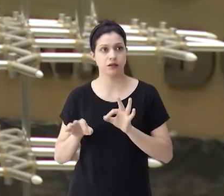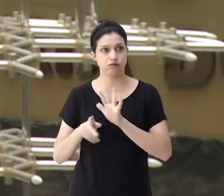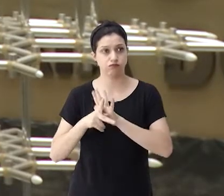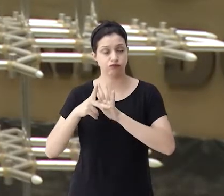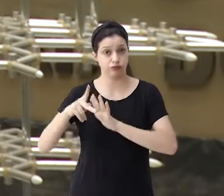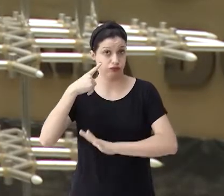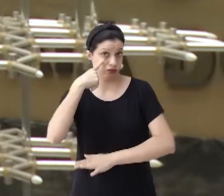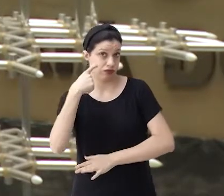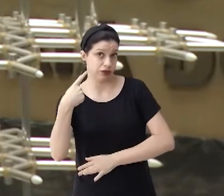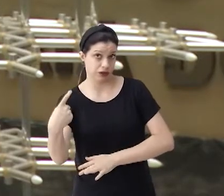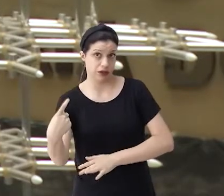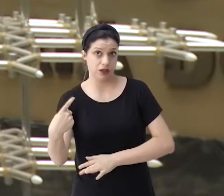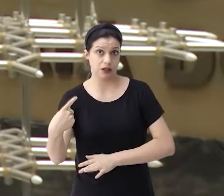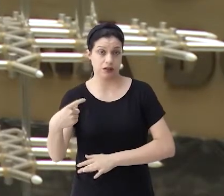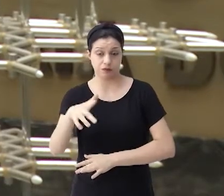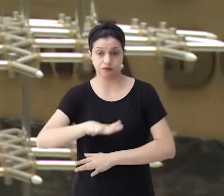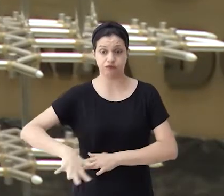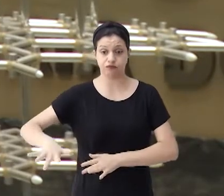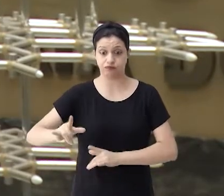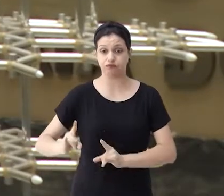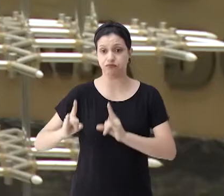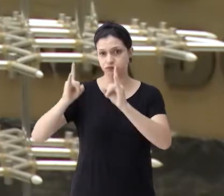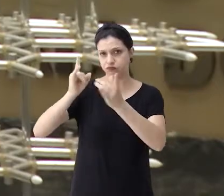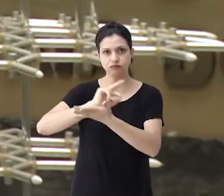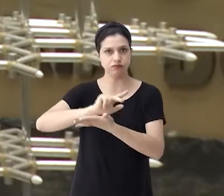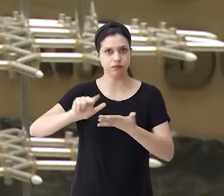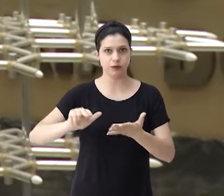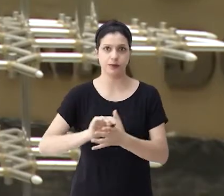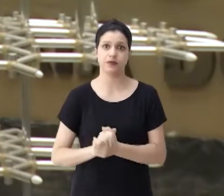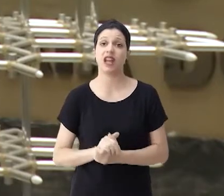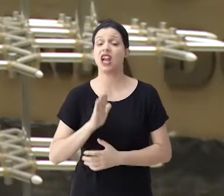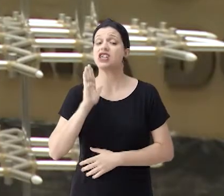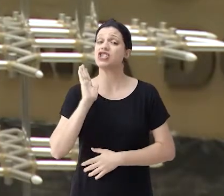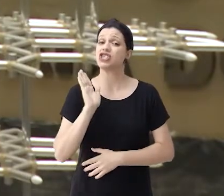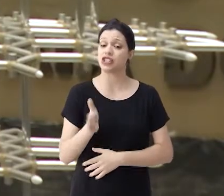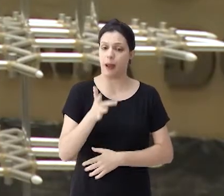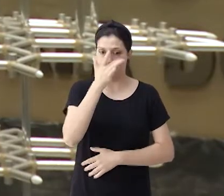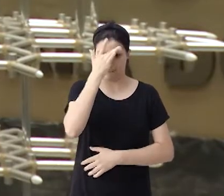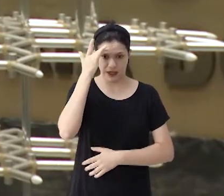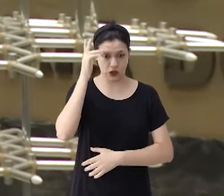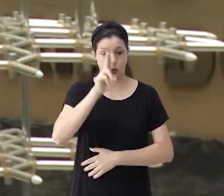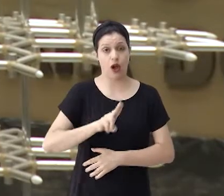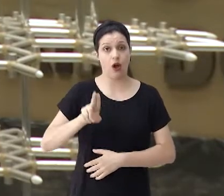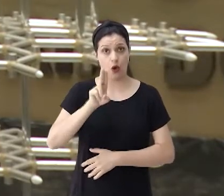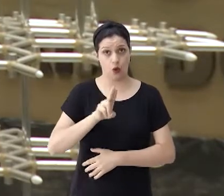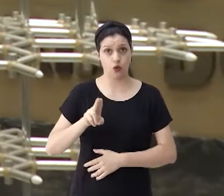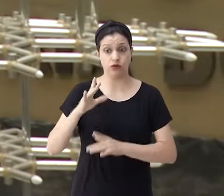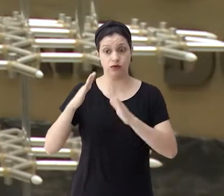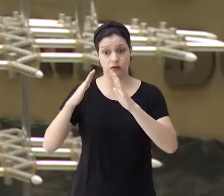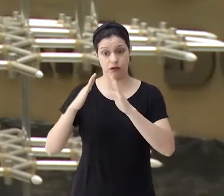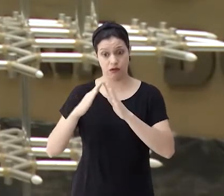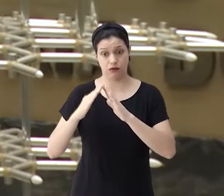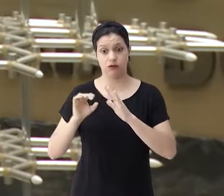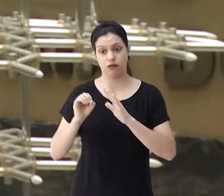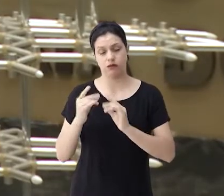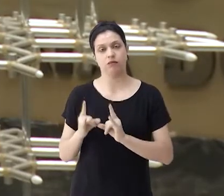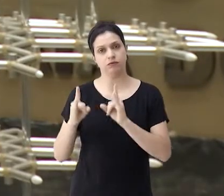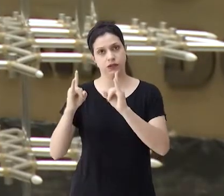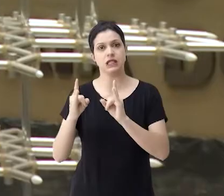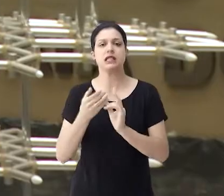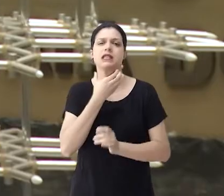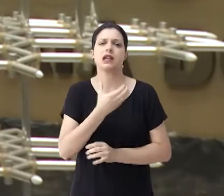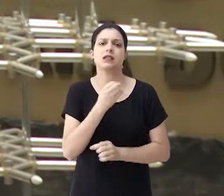de interesse específico. Mas isso valerá apenas para quem já ocupa o imóvel desde dezembro